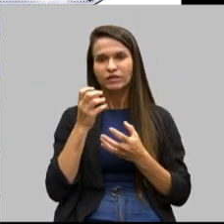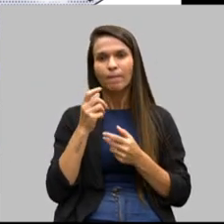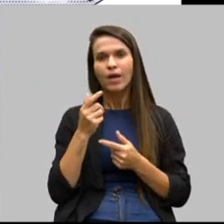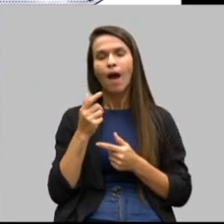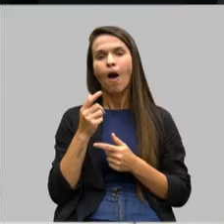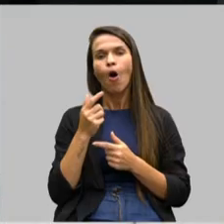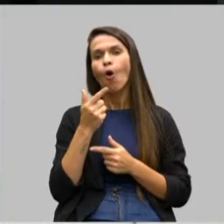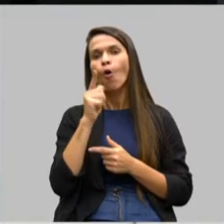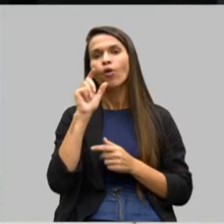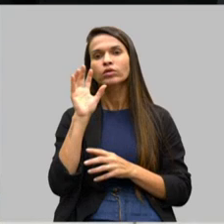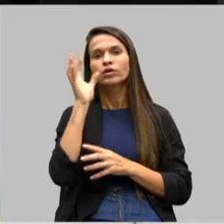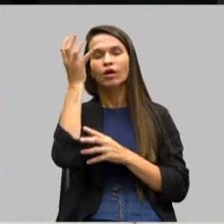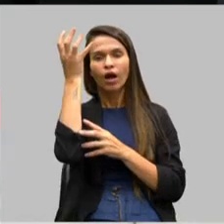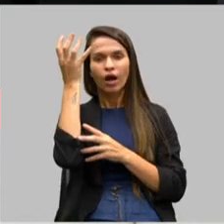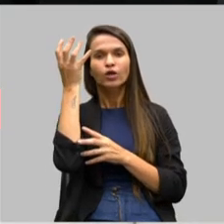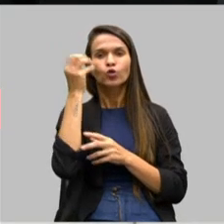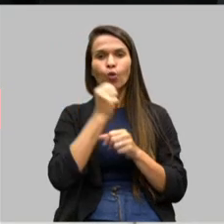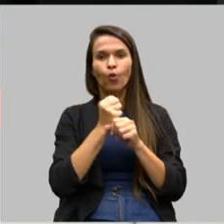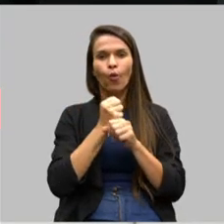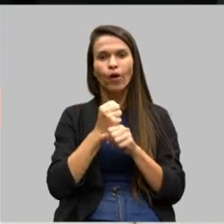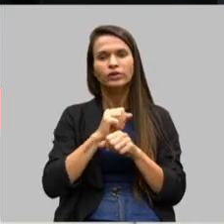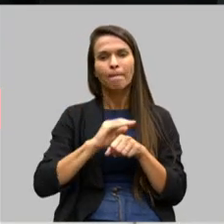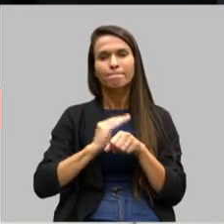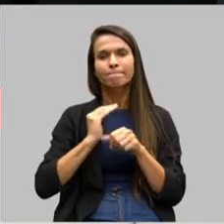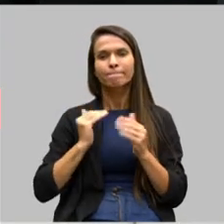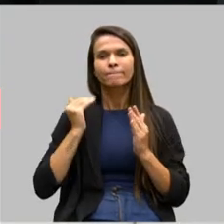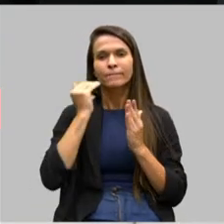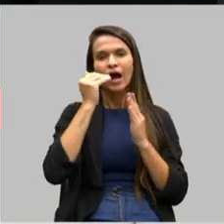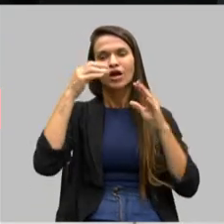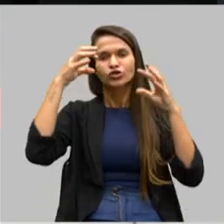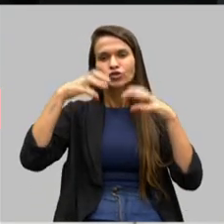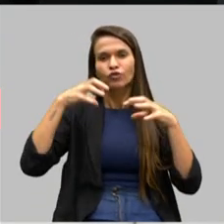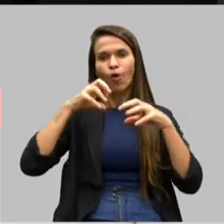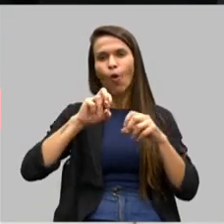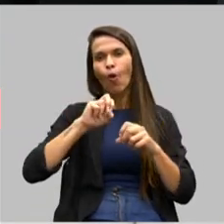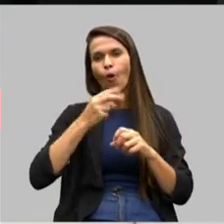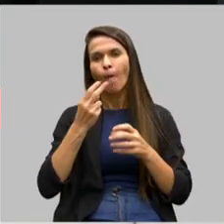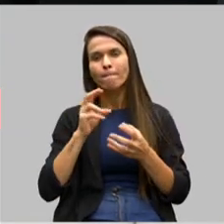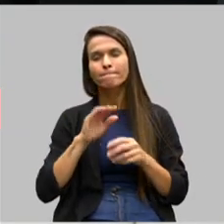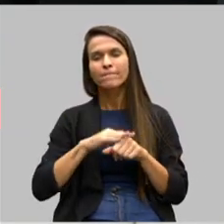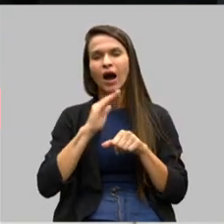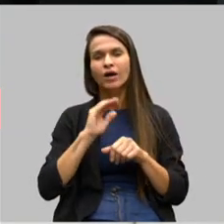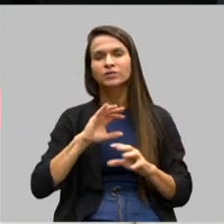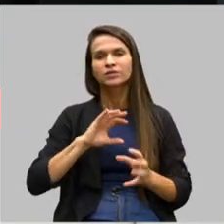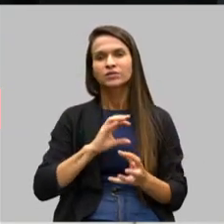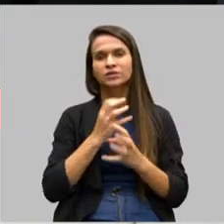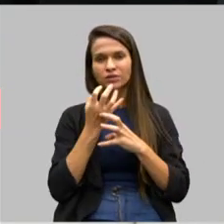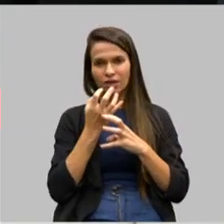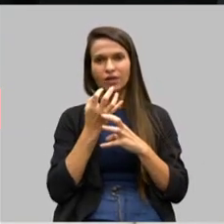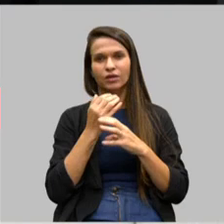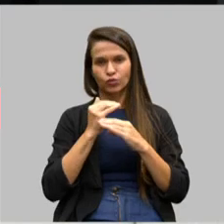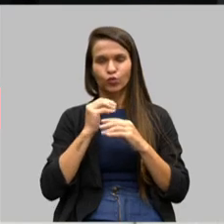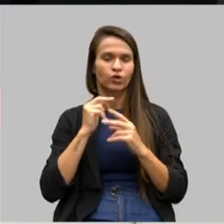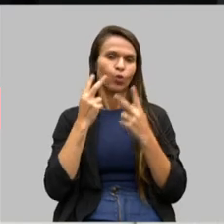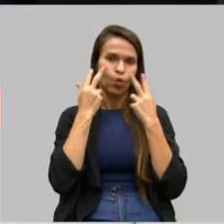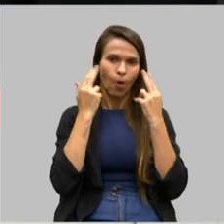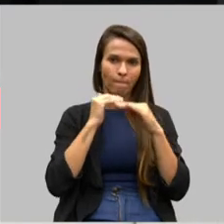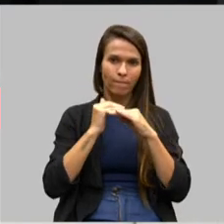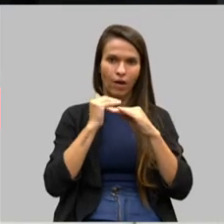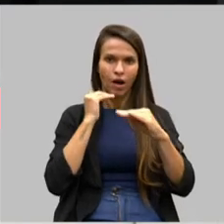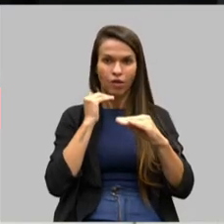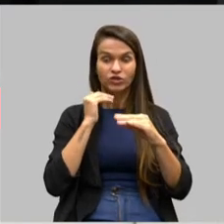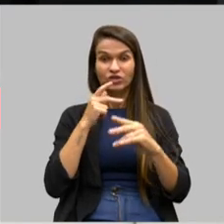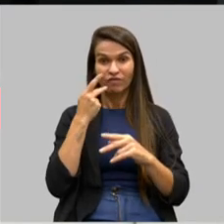ano vai ser mais chuvosa ou mais seca do que a média, que o padrão, nós estamos falando de